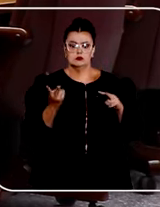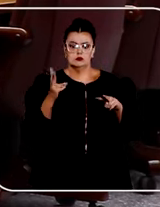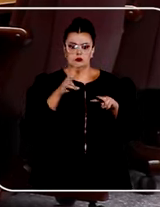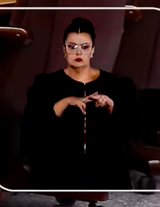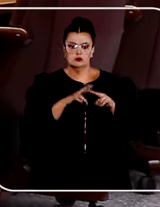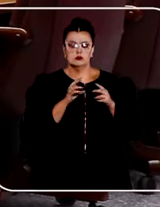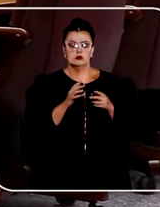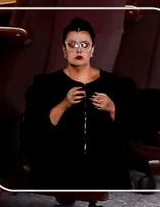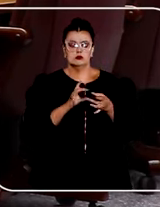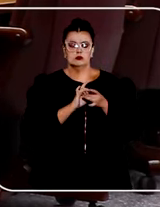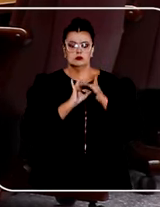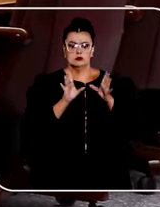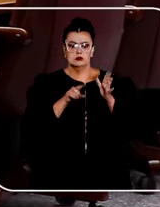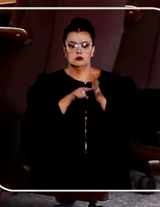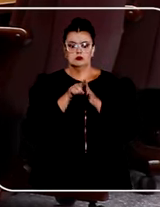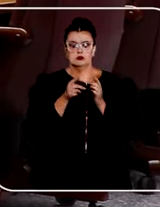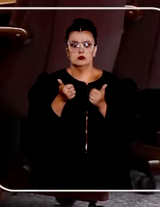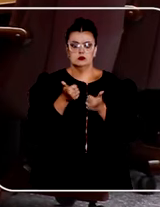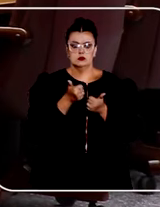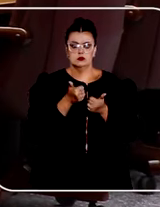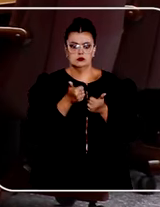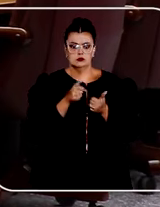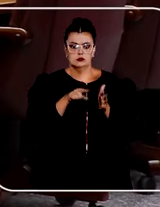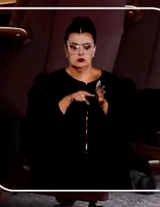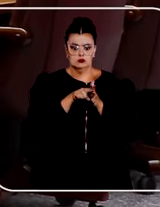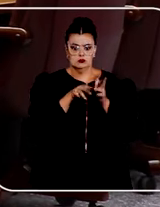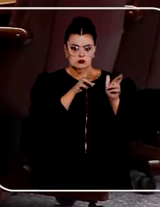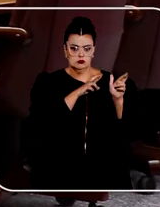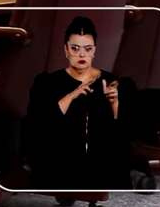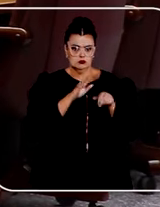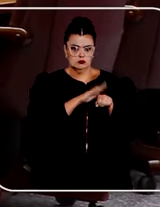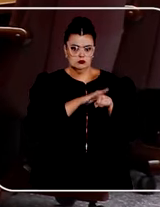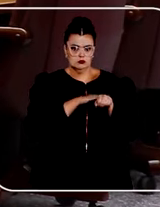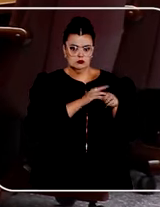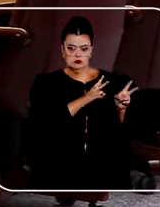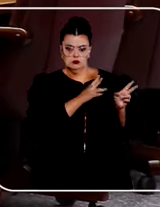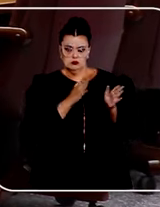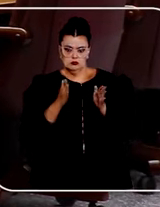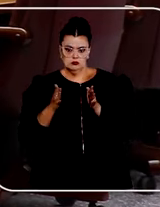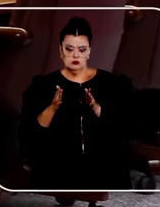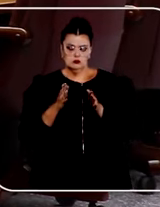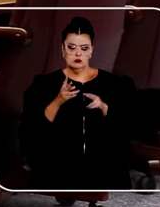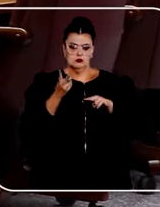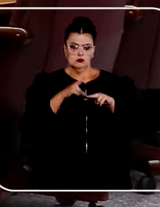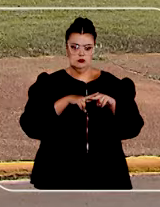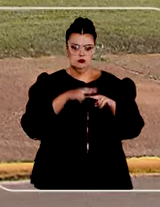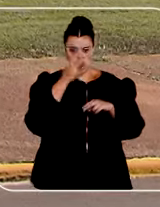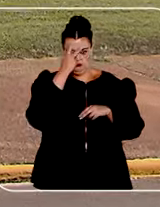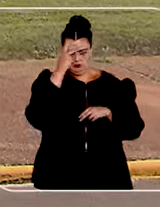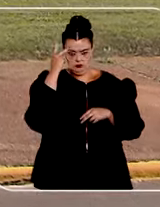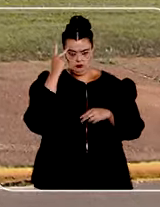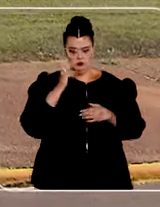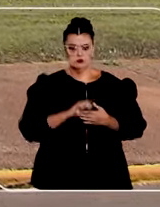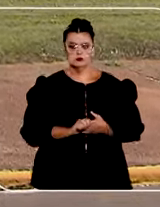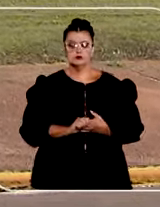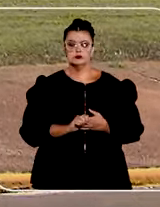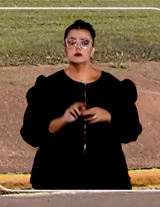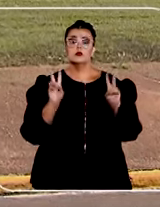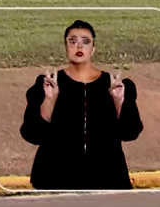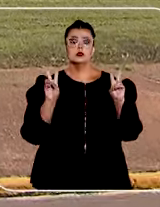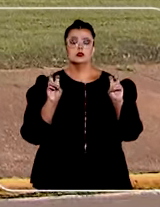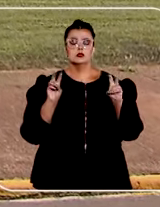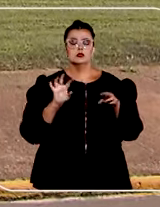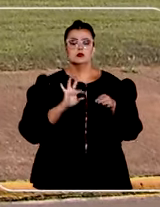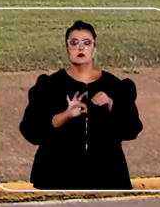prisional permit a fiscalização e o controle da carga horária cumprida pelo preso com a afetação do